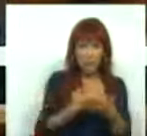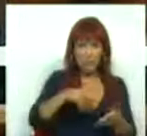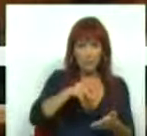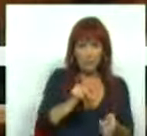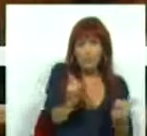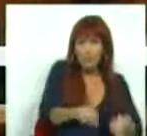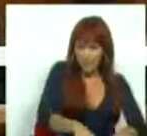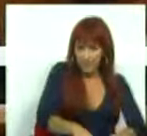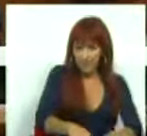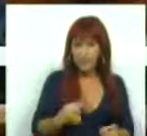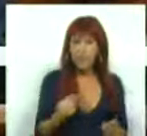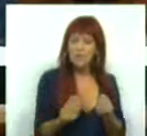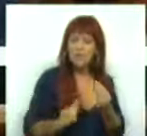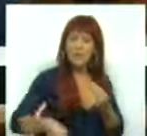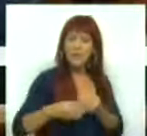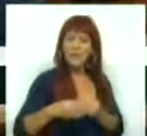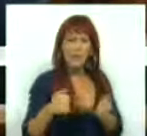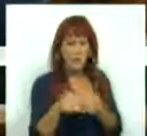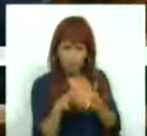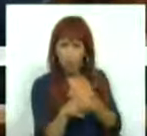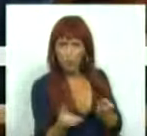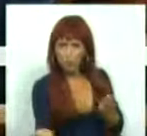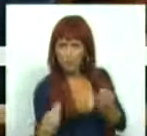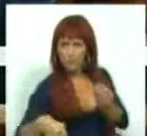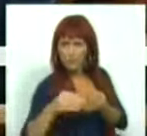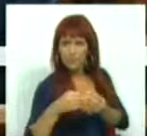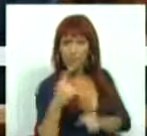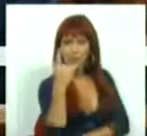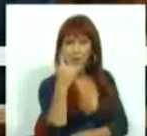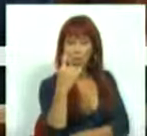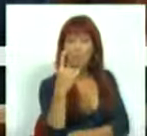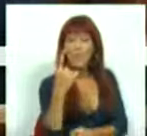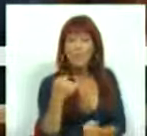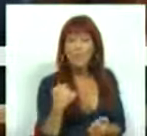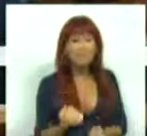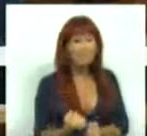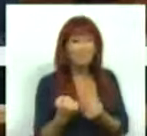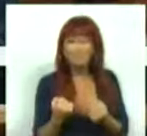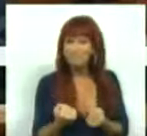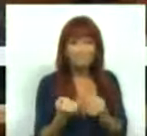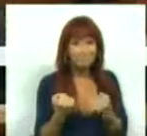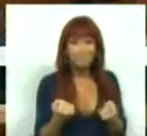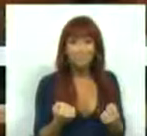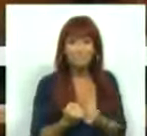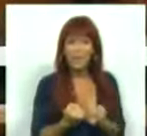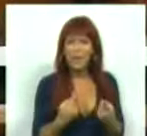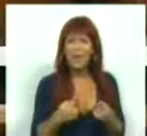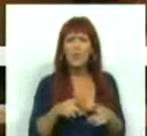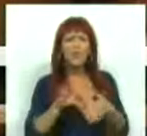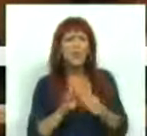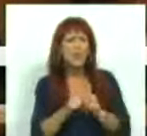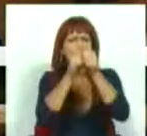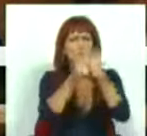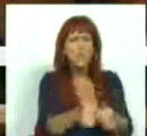economia. Acresce a tudo isto uma inegável incapacidade denotada no